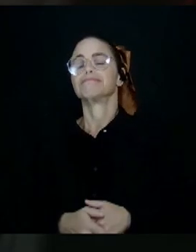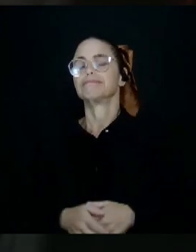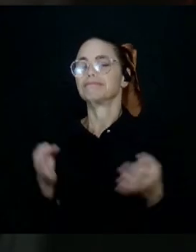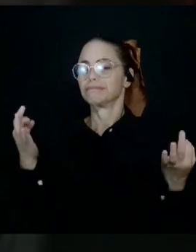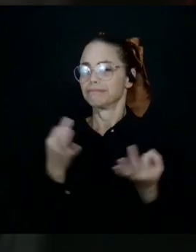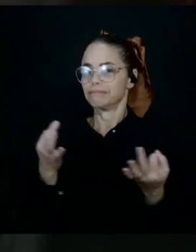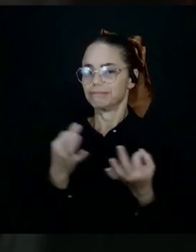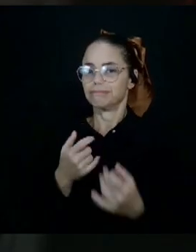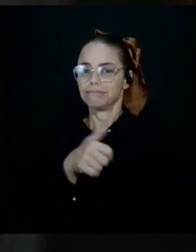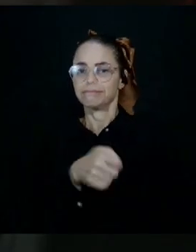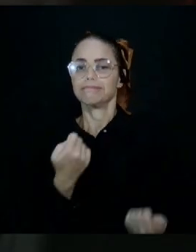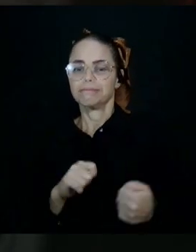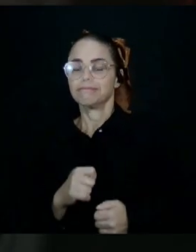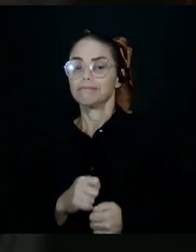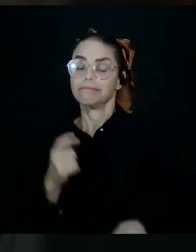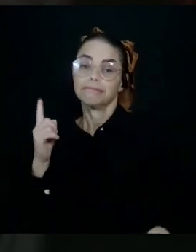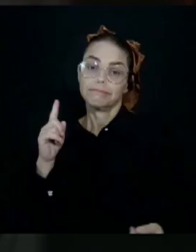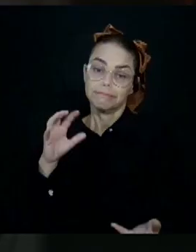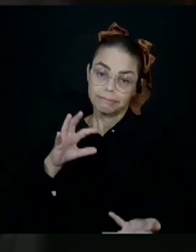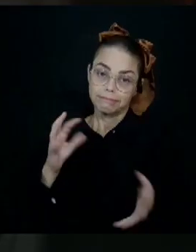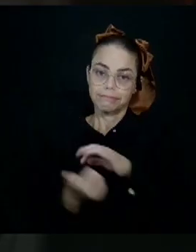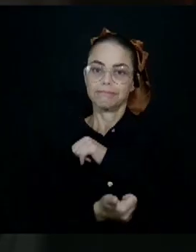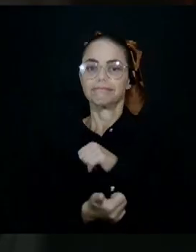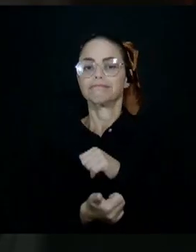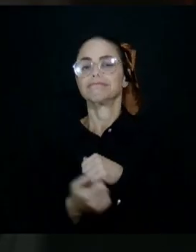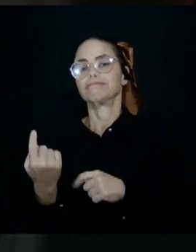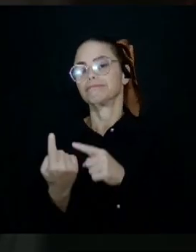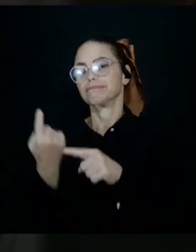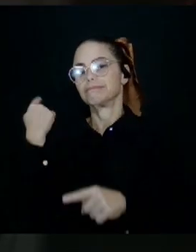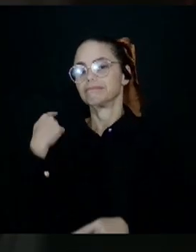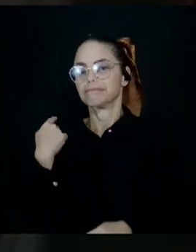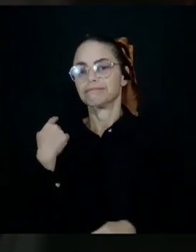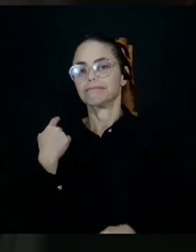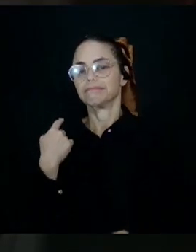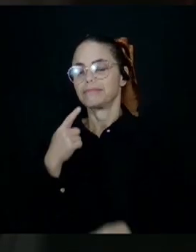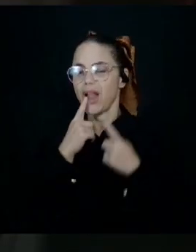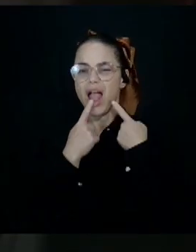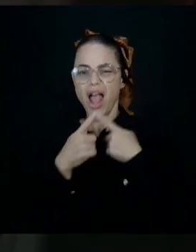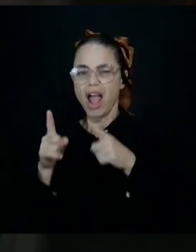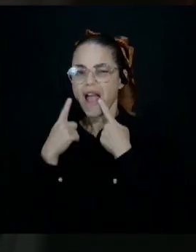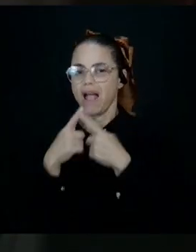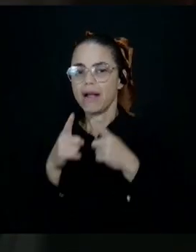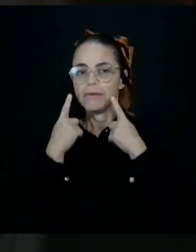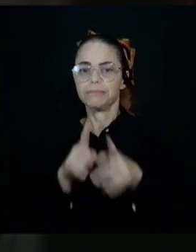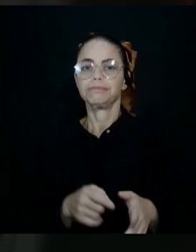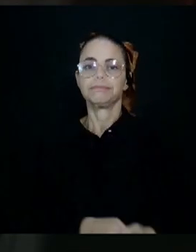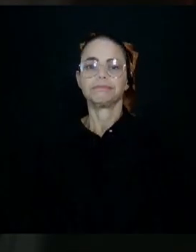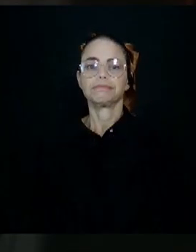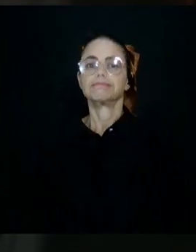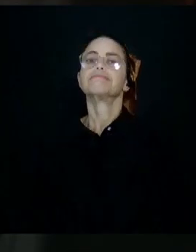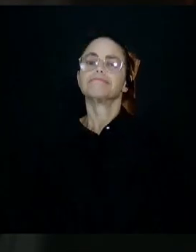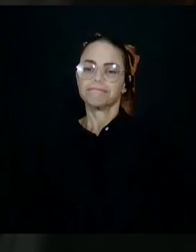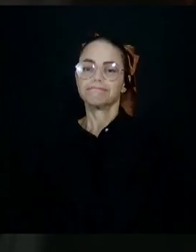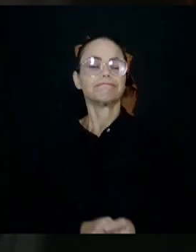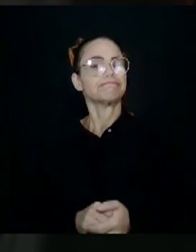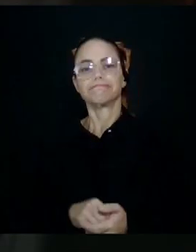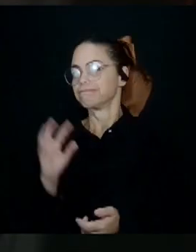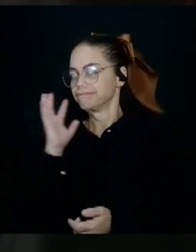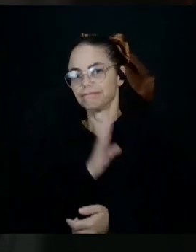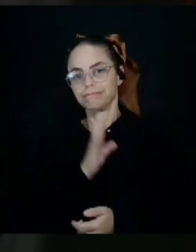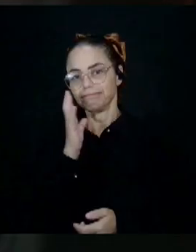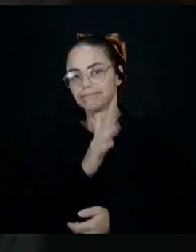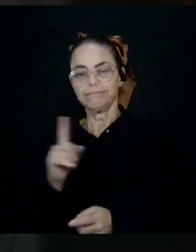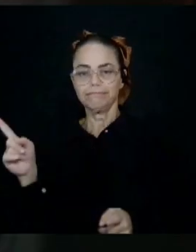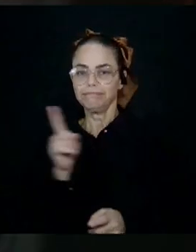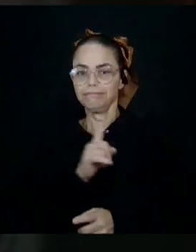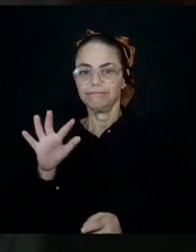é mudar o que aconteceu. Ficar reclamando muito do que passou não vai resolver, mas olhar